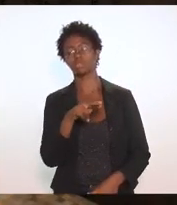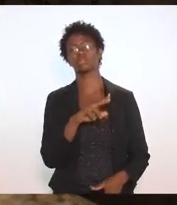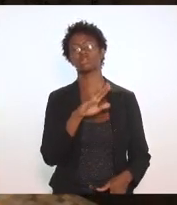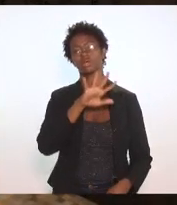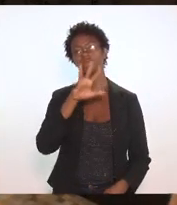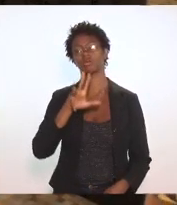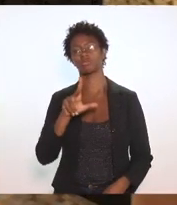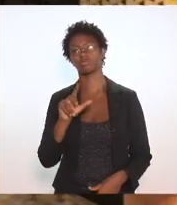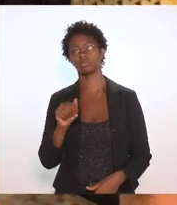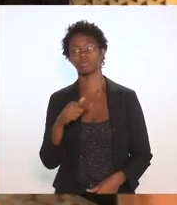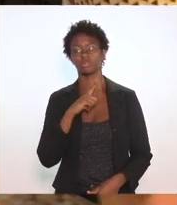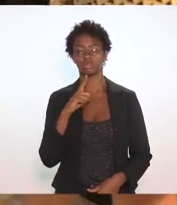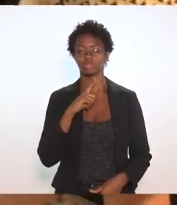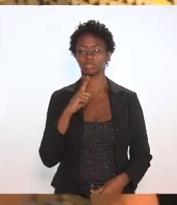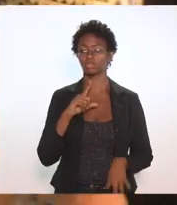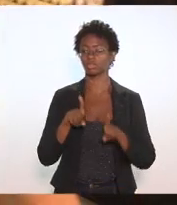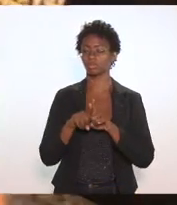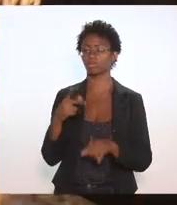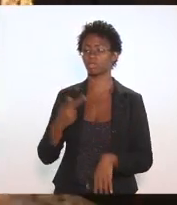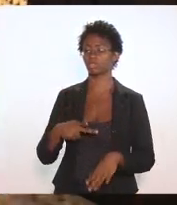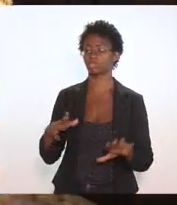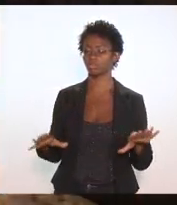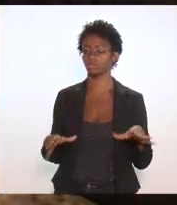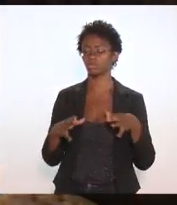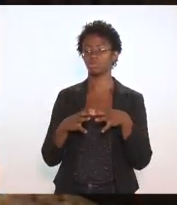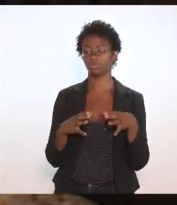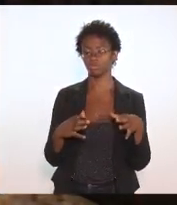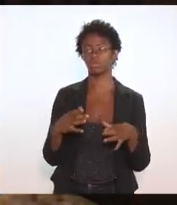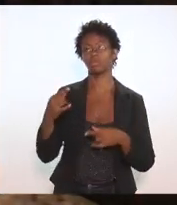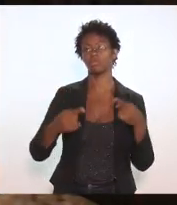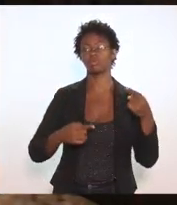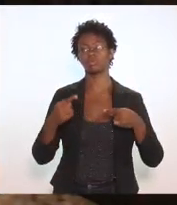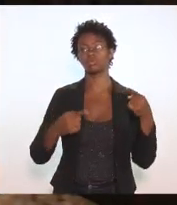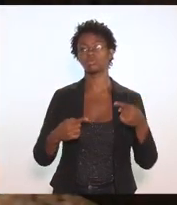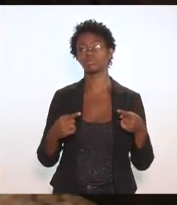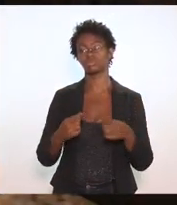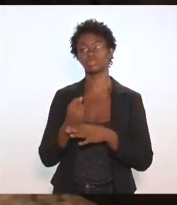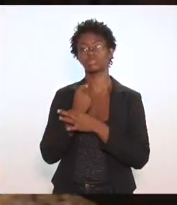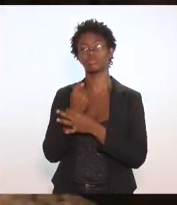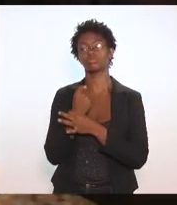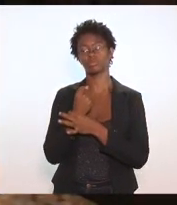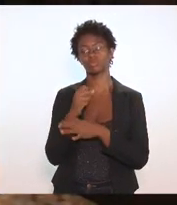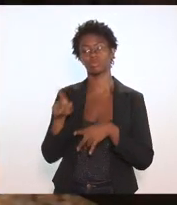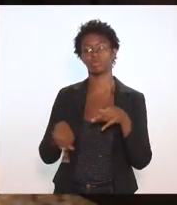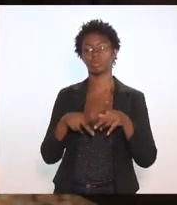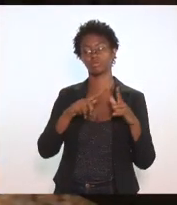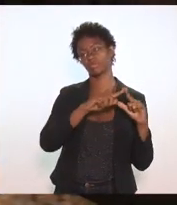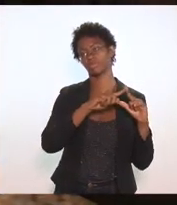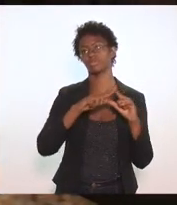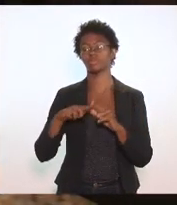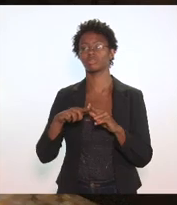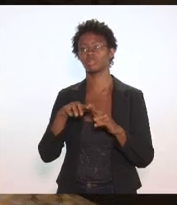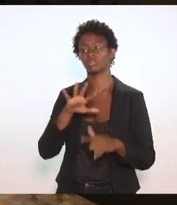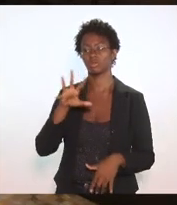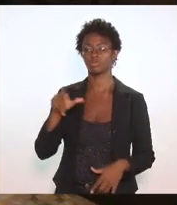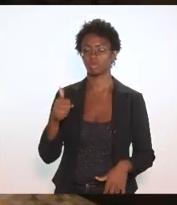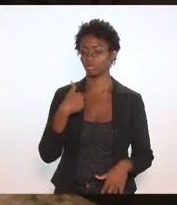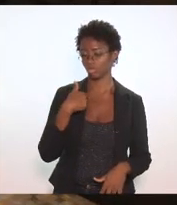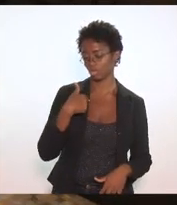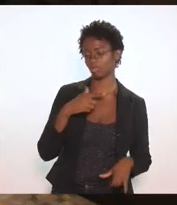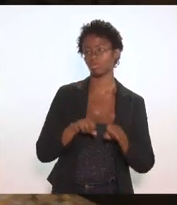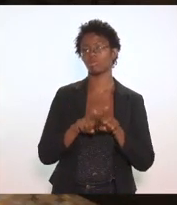temos na casa uma frente parlamentar em defesa dos povos tradicionais de matriz africana. O deputado Flávio Serafini e eu